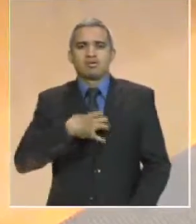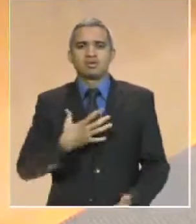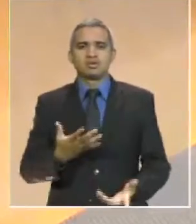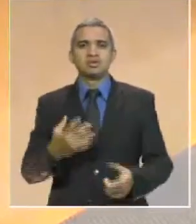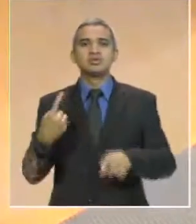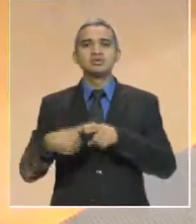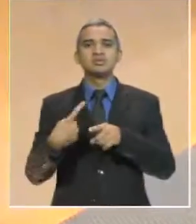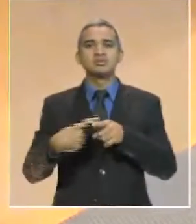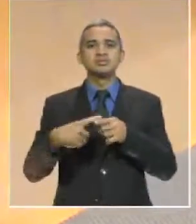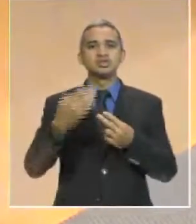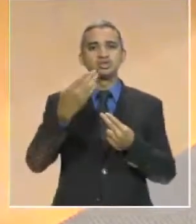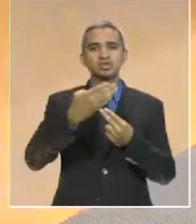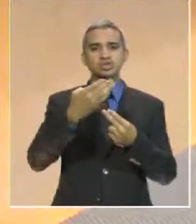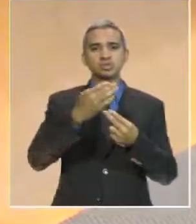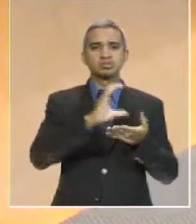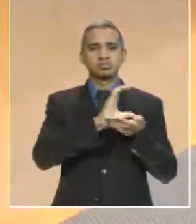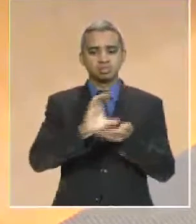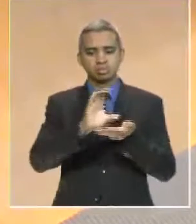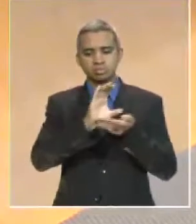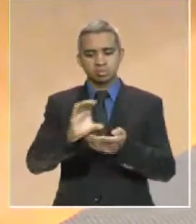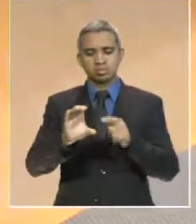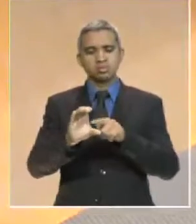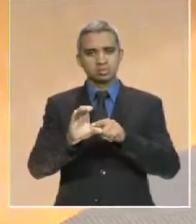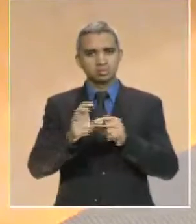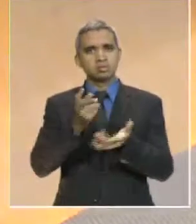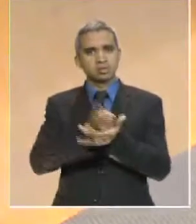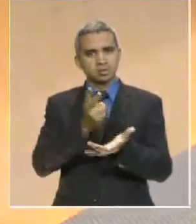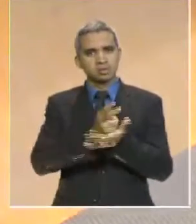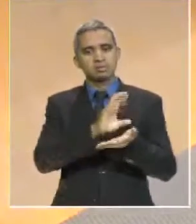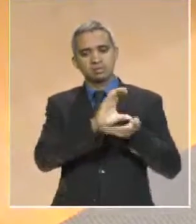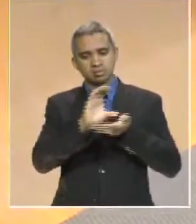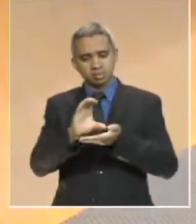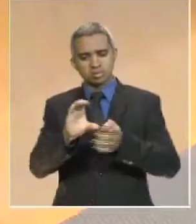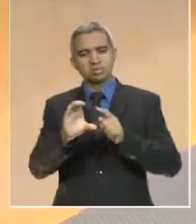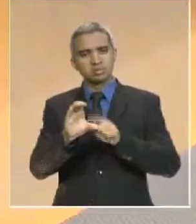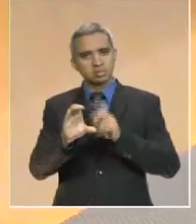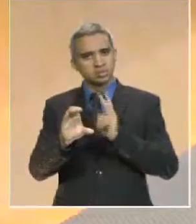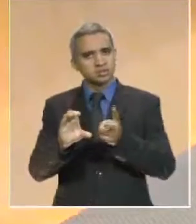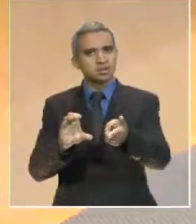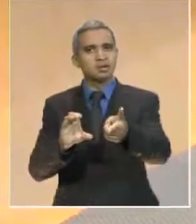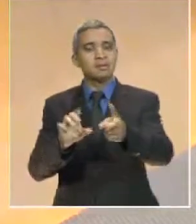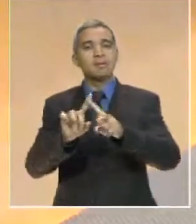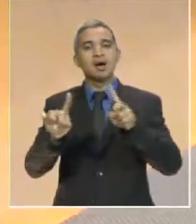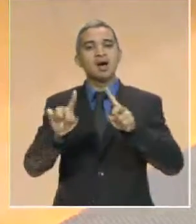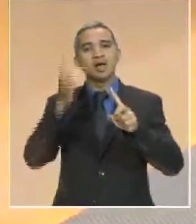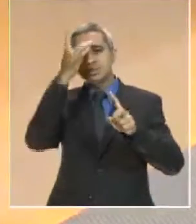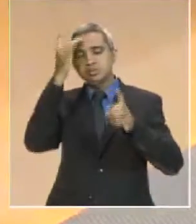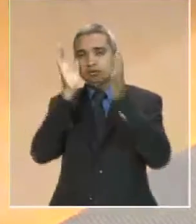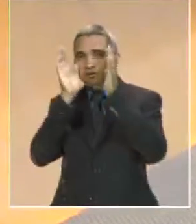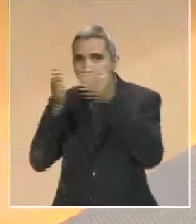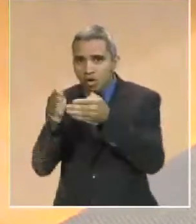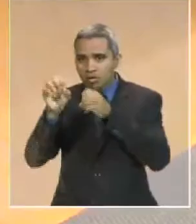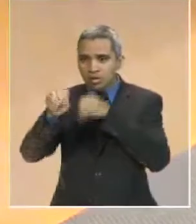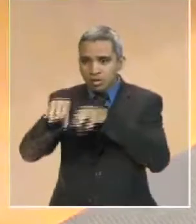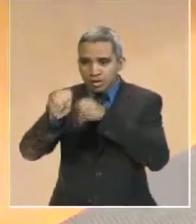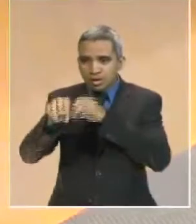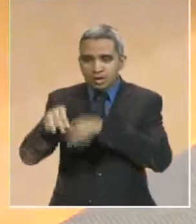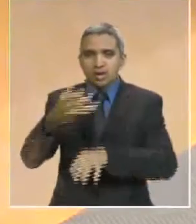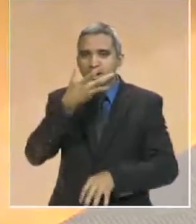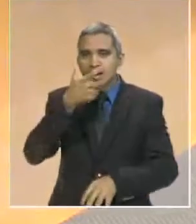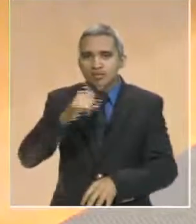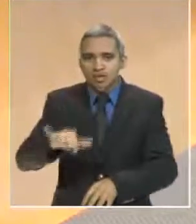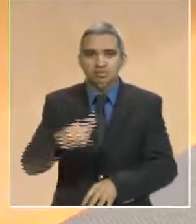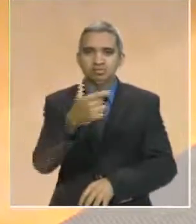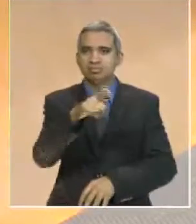mesmo, mas não era aplicado onde deveria ter sido aplicado, que é na educação das nossas crianças. Para vocês terem uma